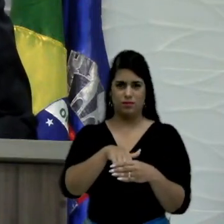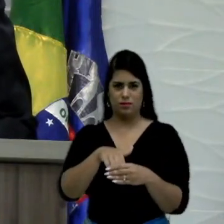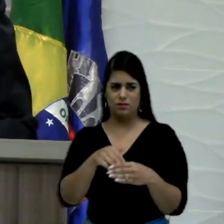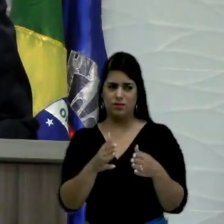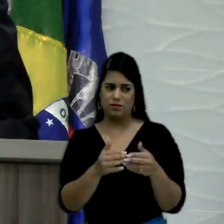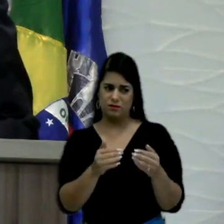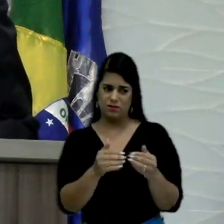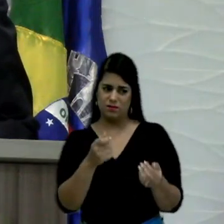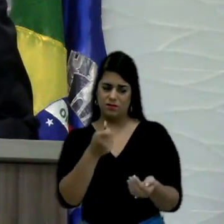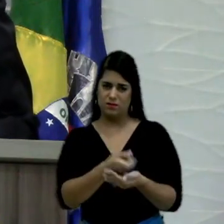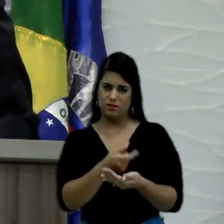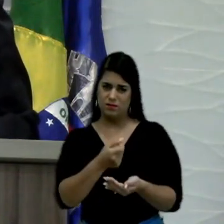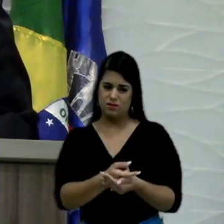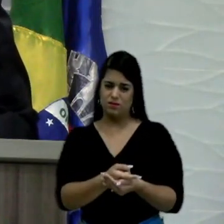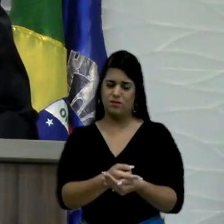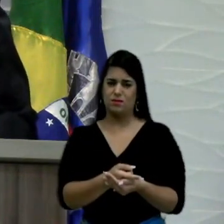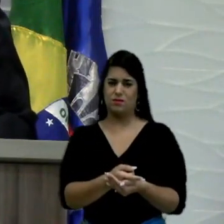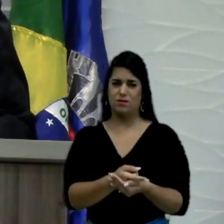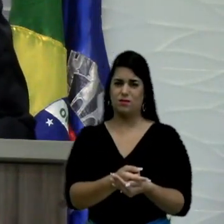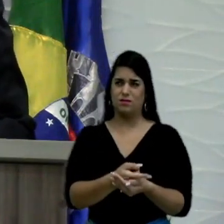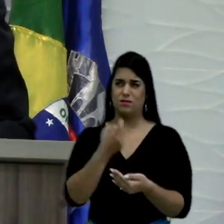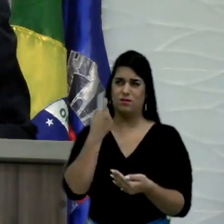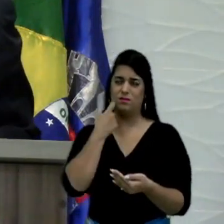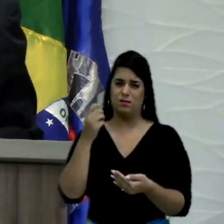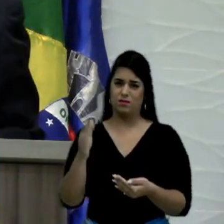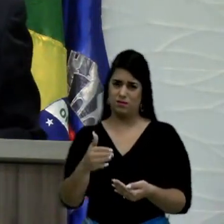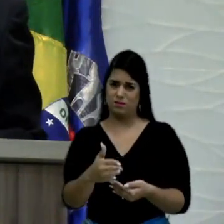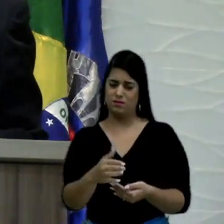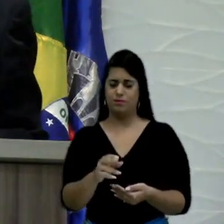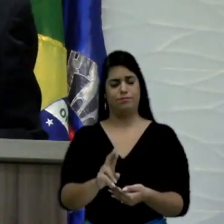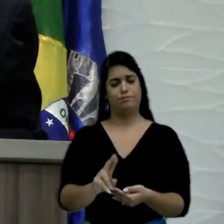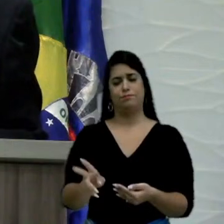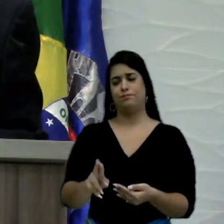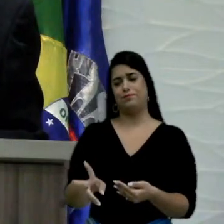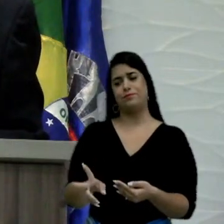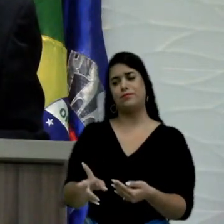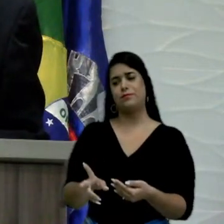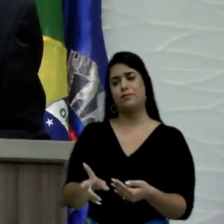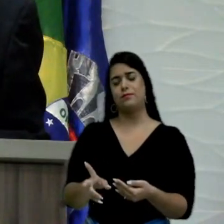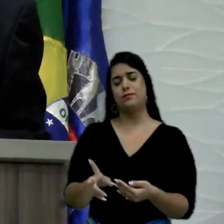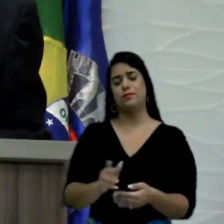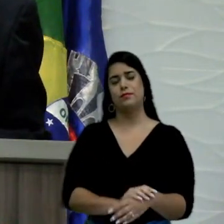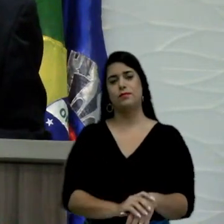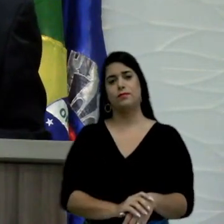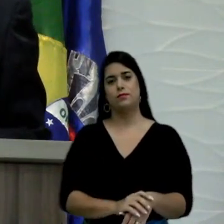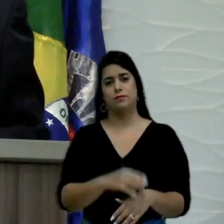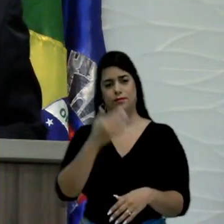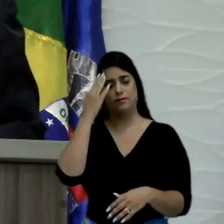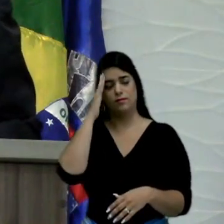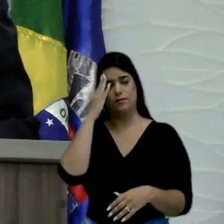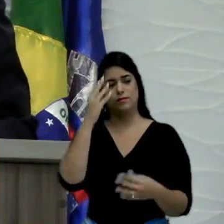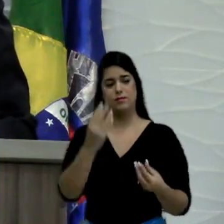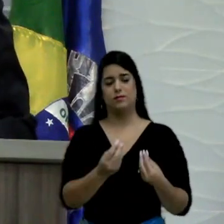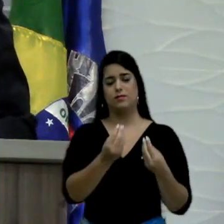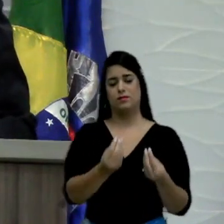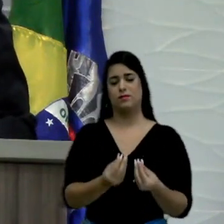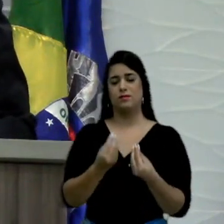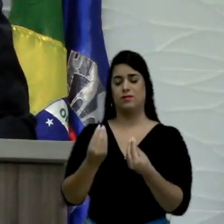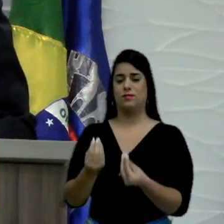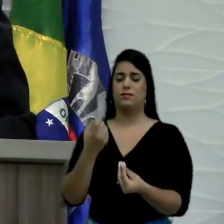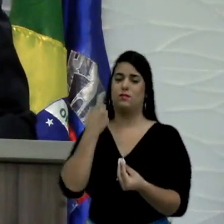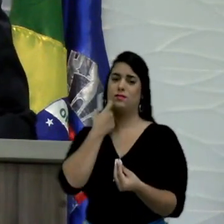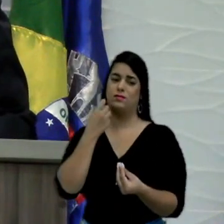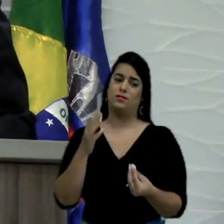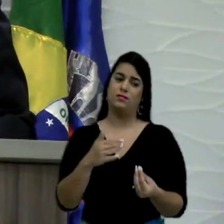comprar com peixe que a gente tem que dar. Não. Se eu já viesse fazendo esse trabalho da doação do peixe da Semana Santa, eu ia